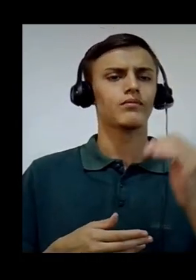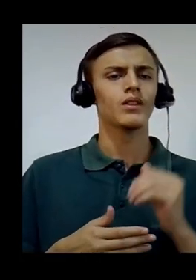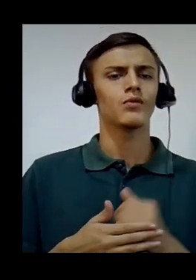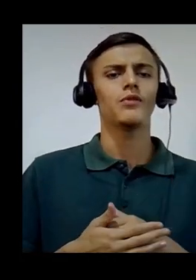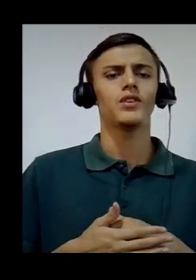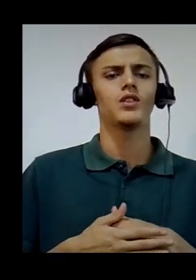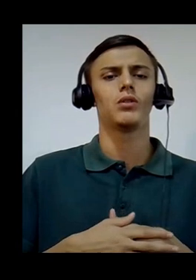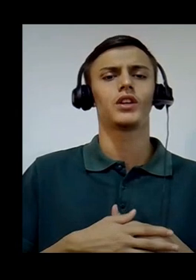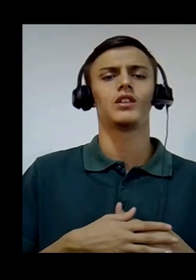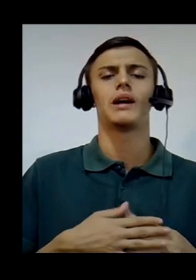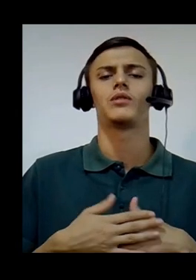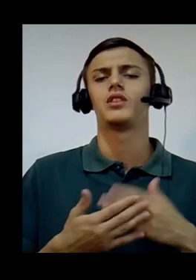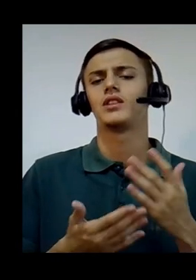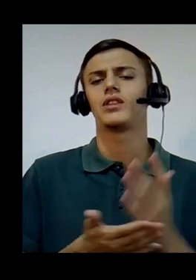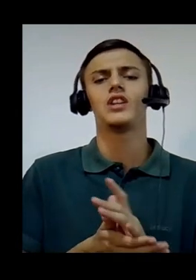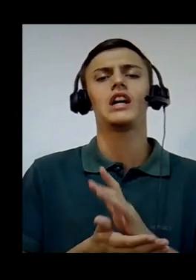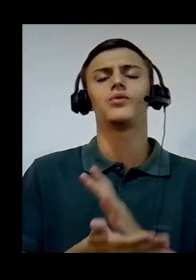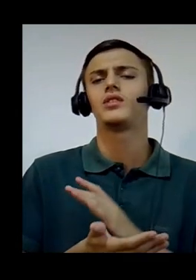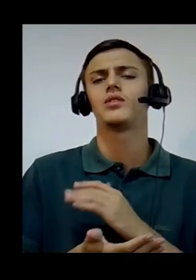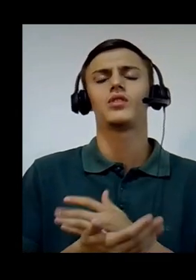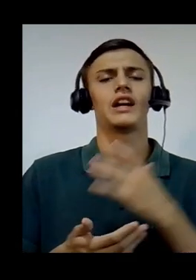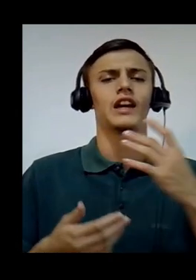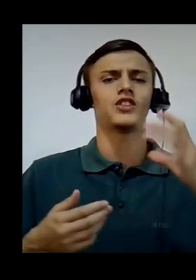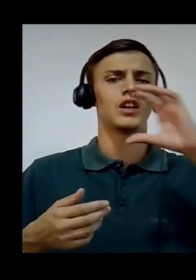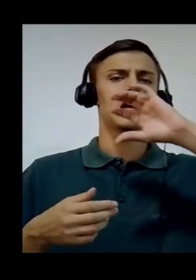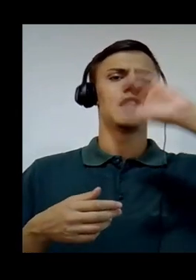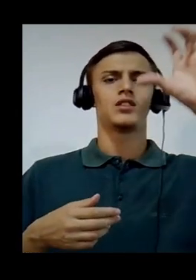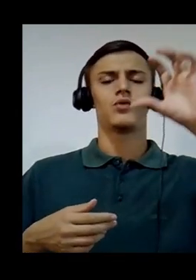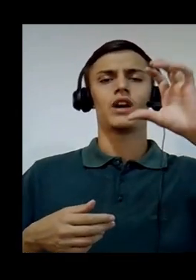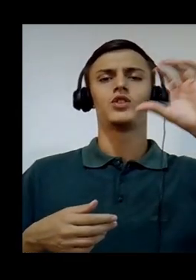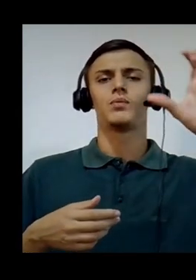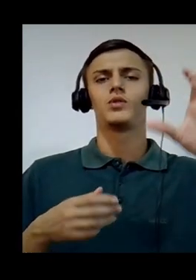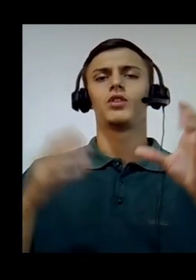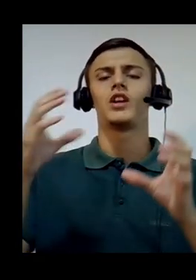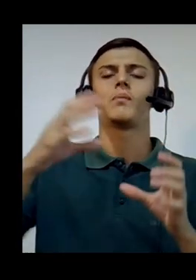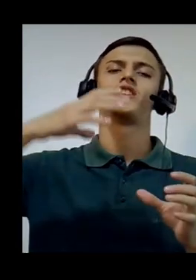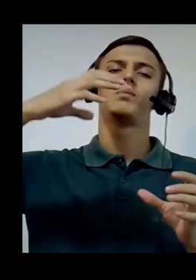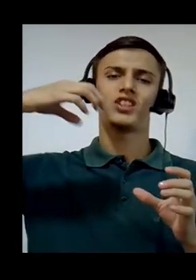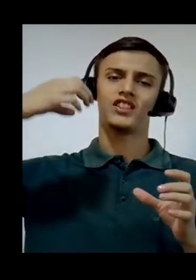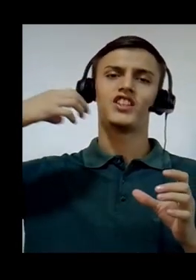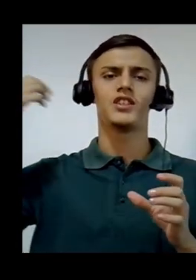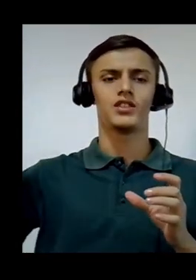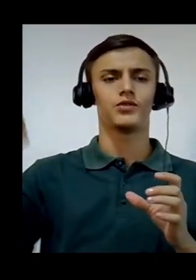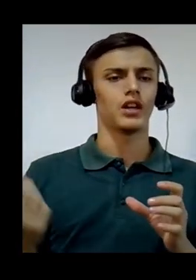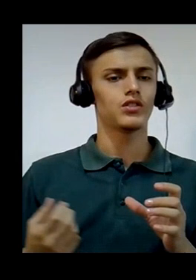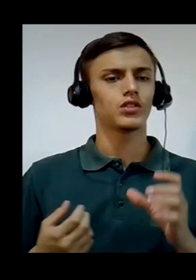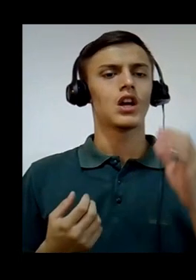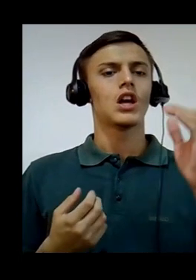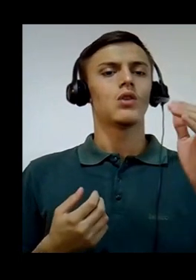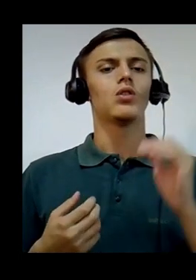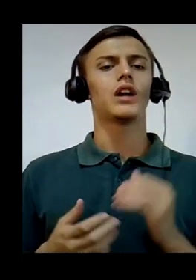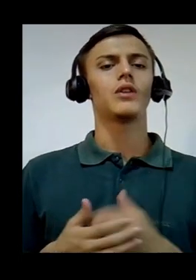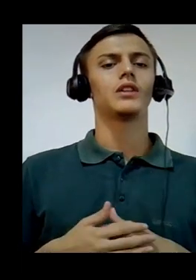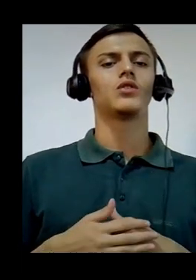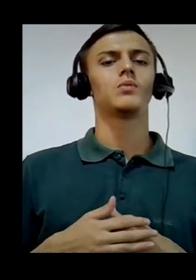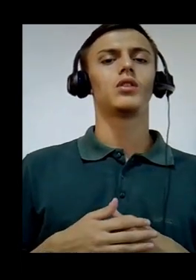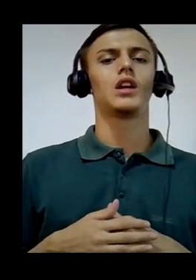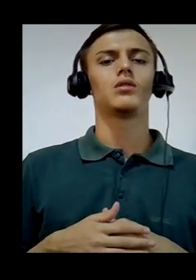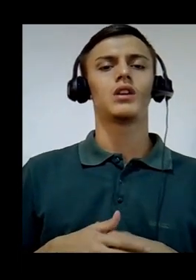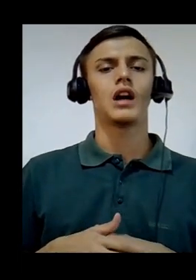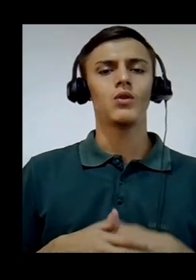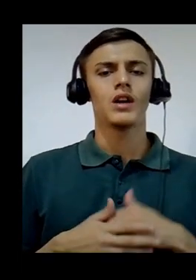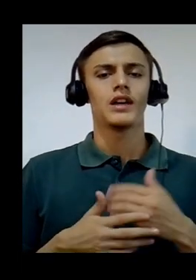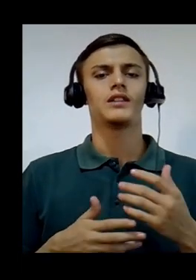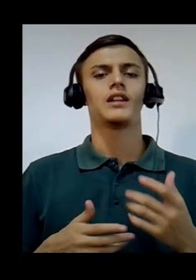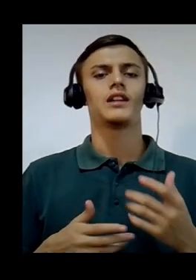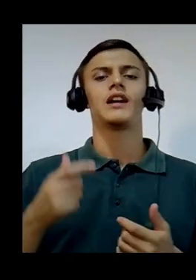né. Vai fazer o bloqueio da máquina utilizando cadeado, fio extensor, raquete, são vários tipos de bloqueio para tipos de energias diferentes. Colocar o cartão de